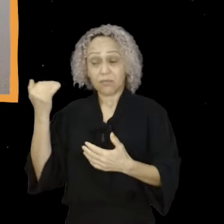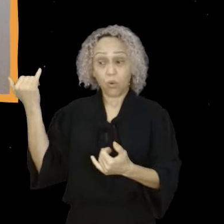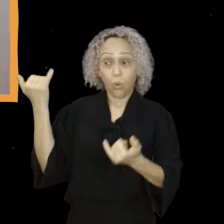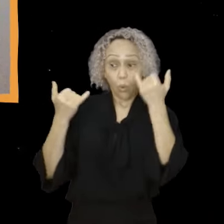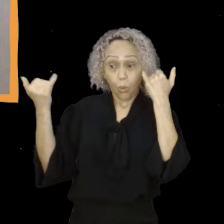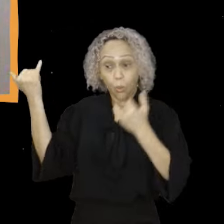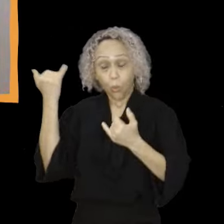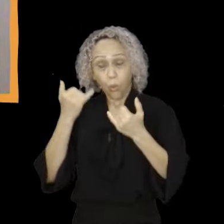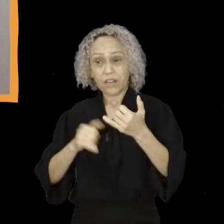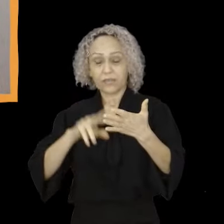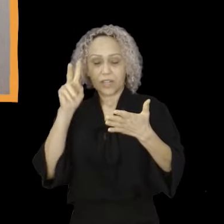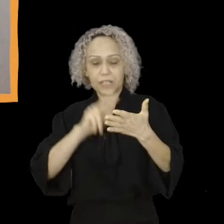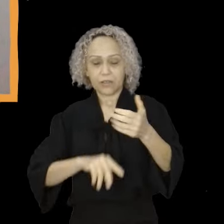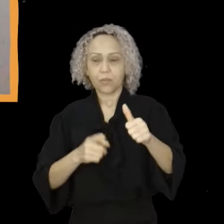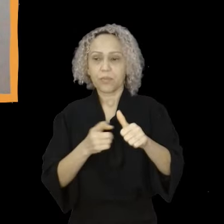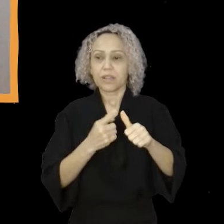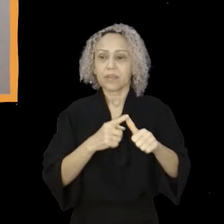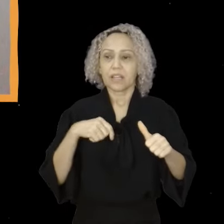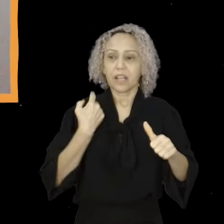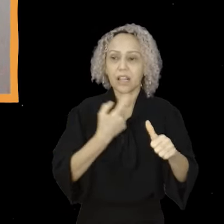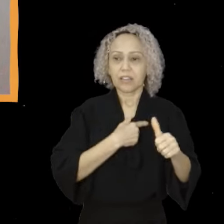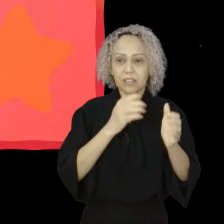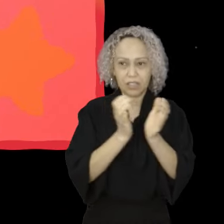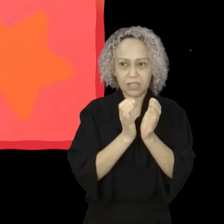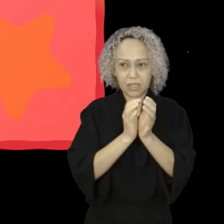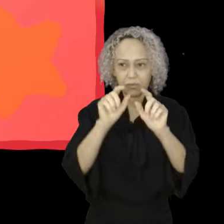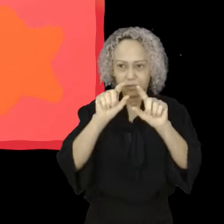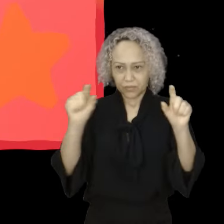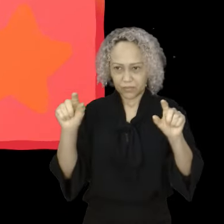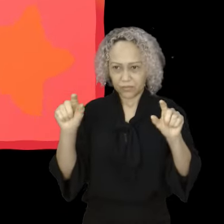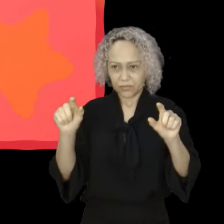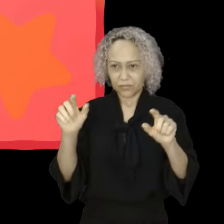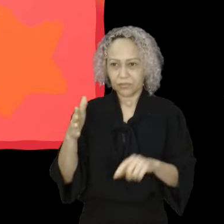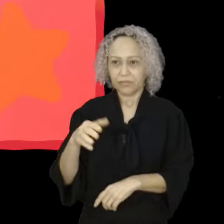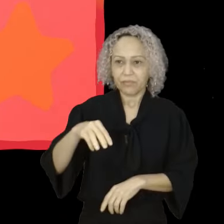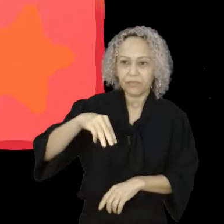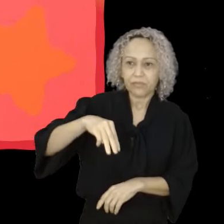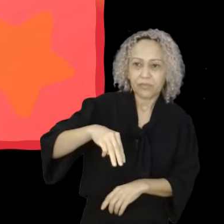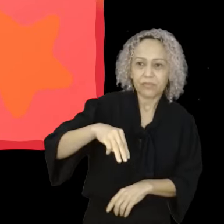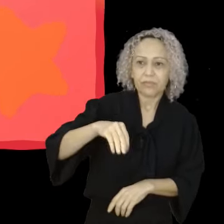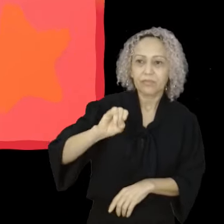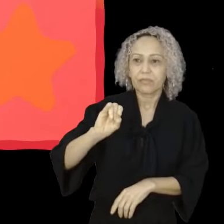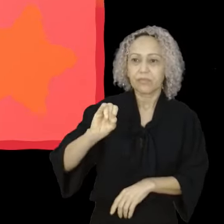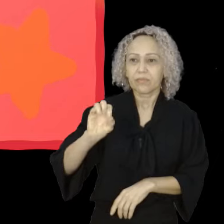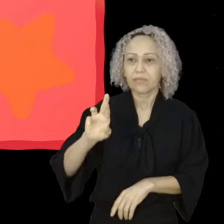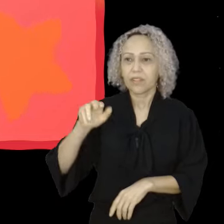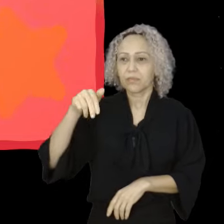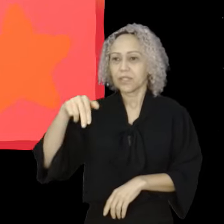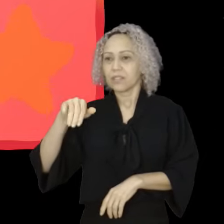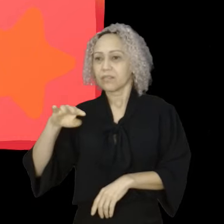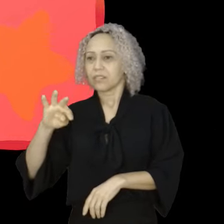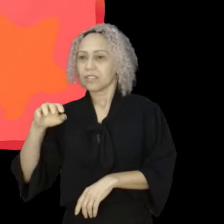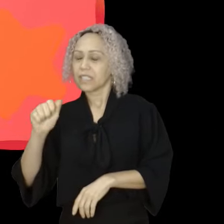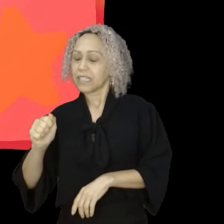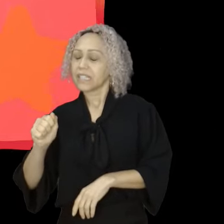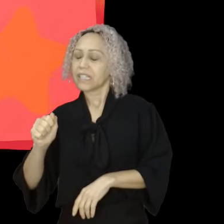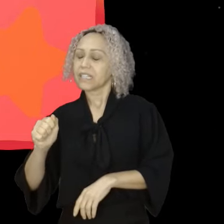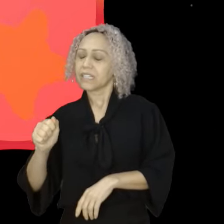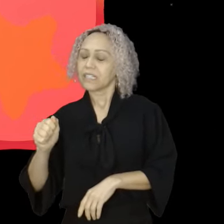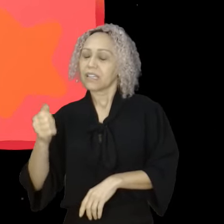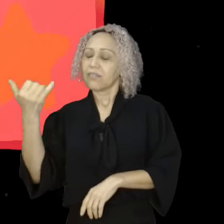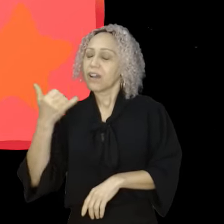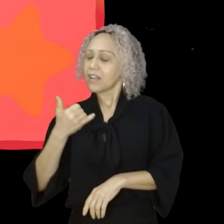O primeiro é muito especial, a nossa equipe vai pôr na tela. Gente, a Miruna Genuíno comentou: obrigada por darem espaço para mim e para o meu pai, a